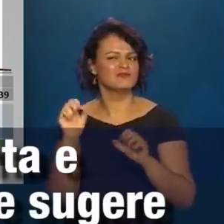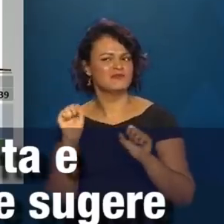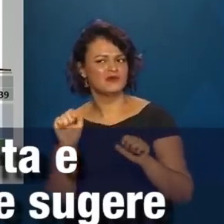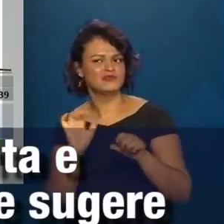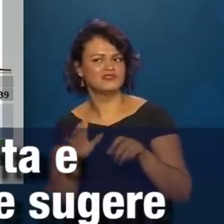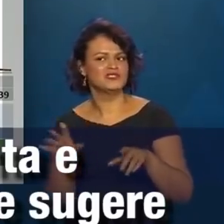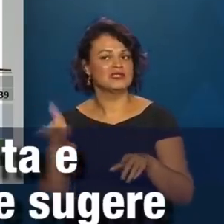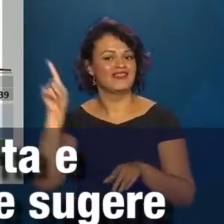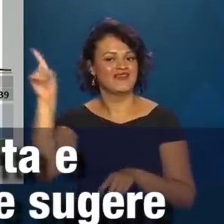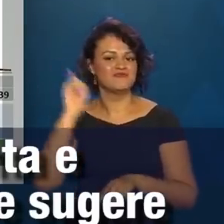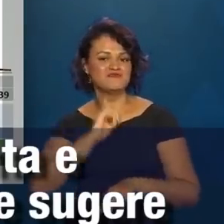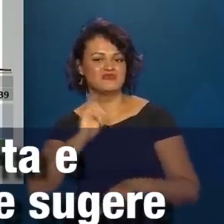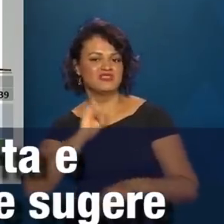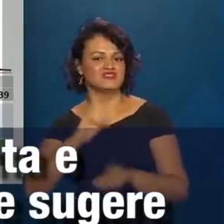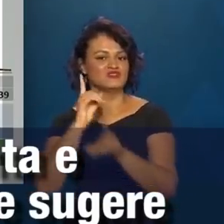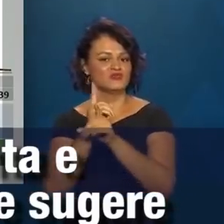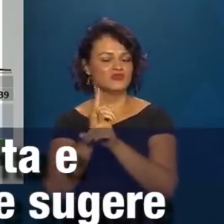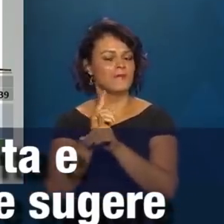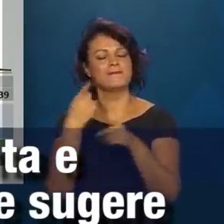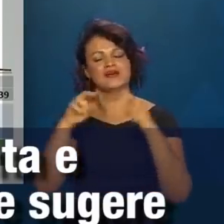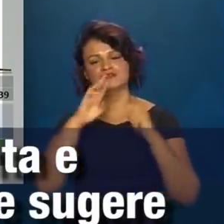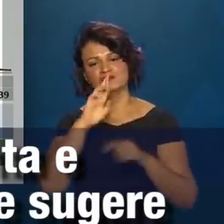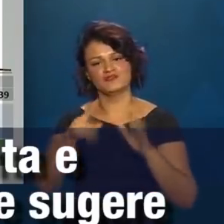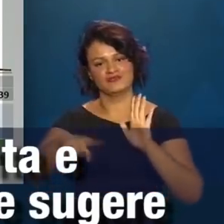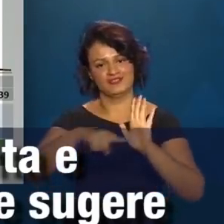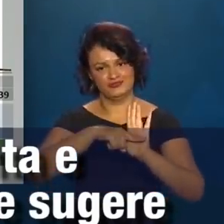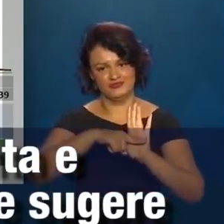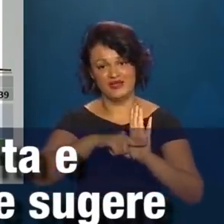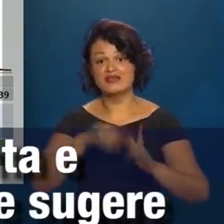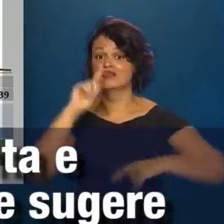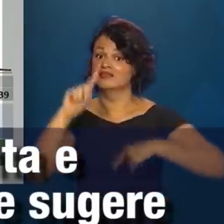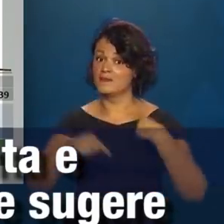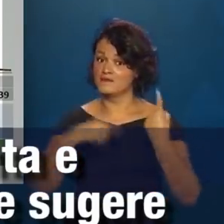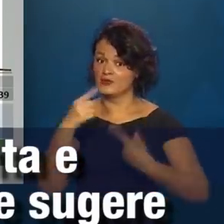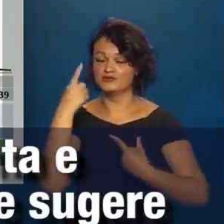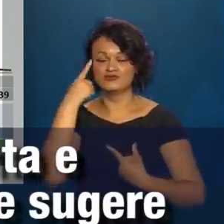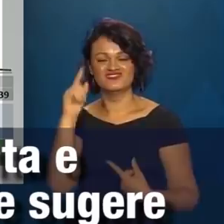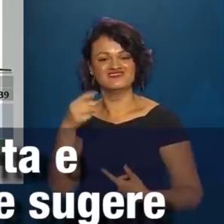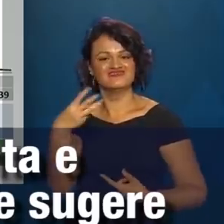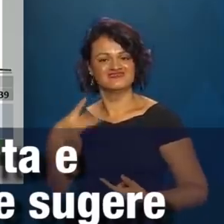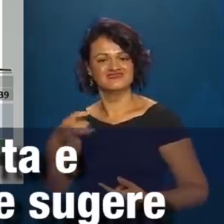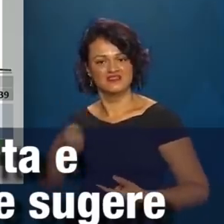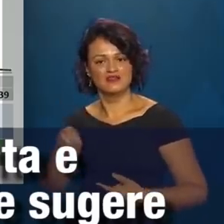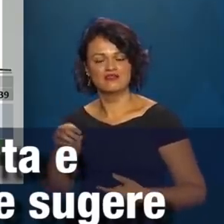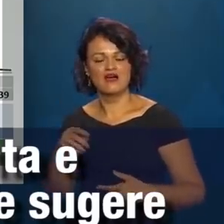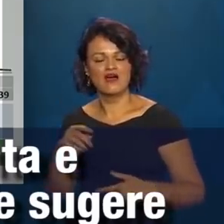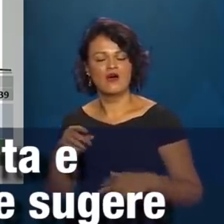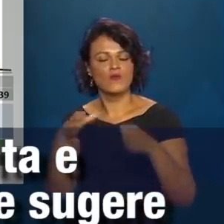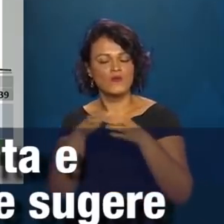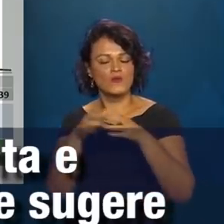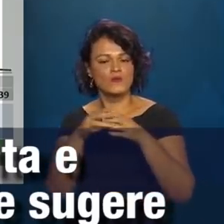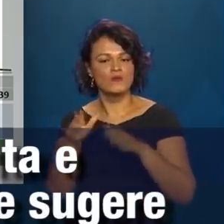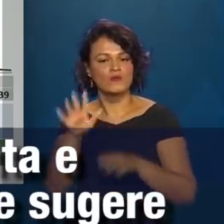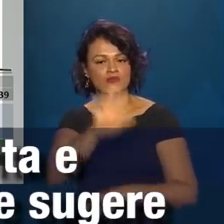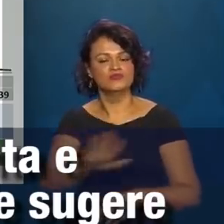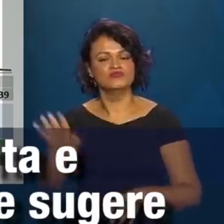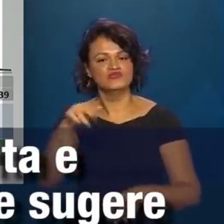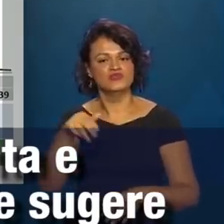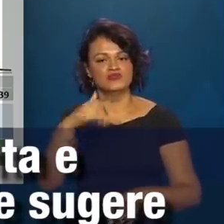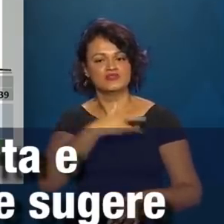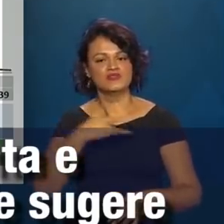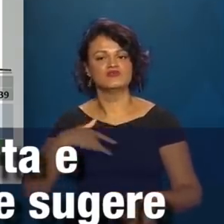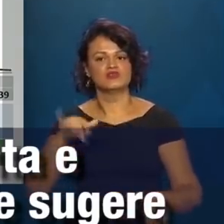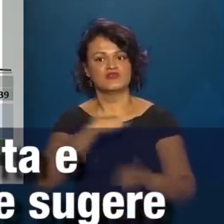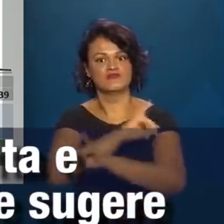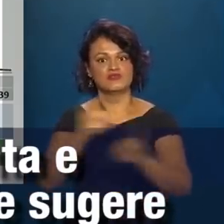estado de Minas Gerais, que depois deu negativo. E depois, no dia 30, a Organização Mundial da Saúde declara emergência